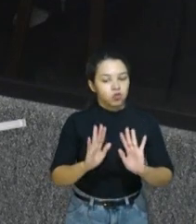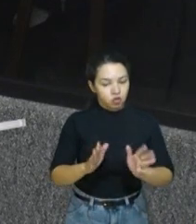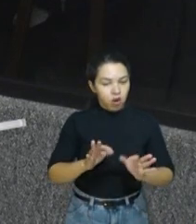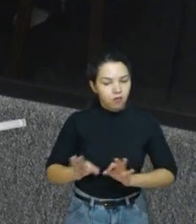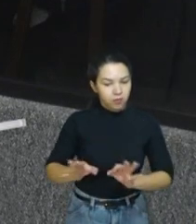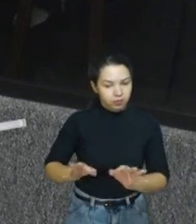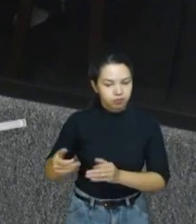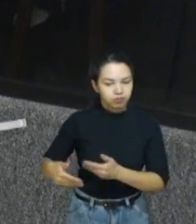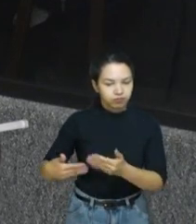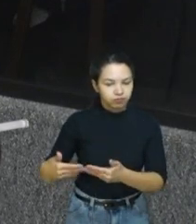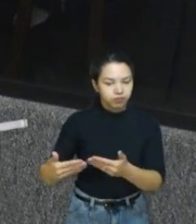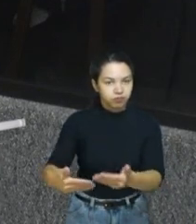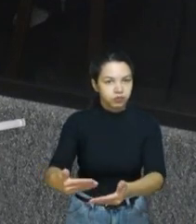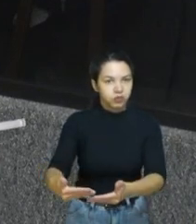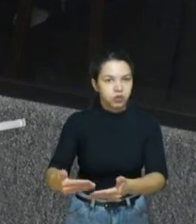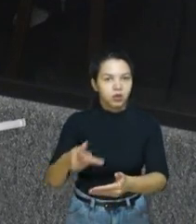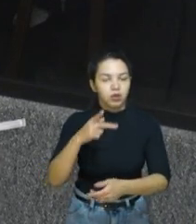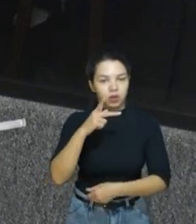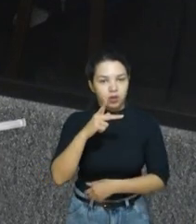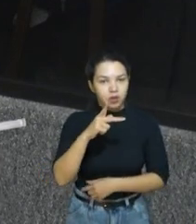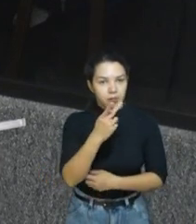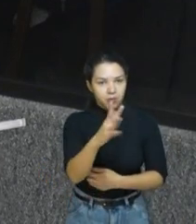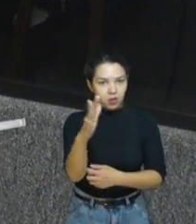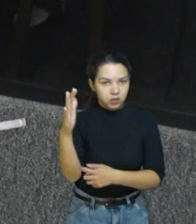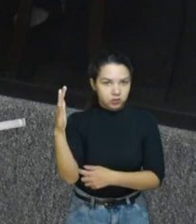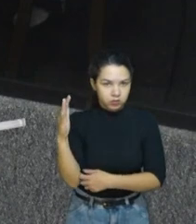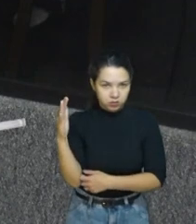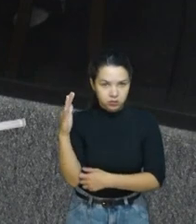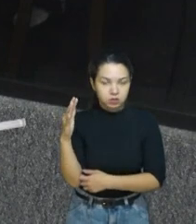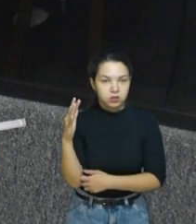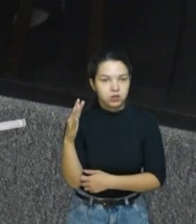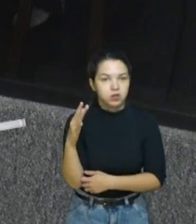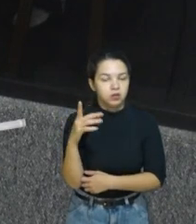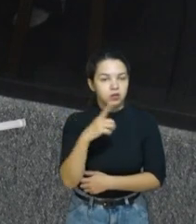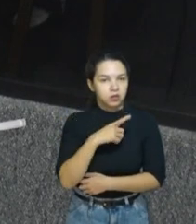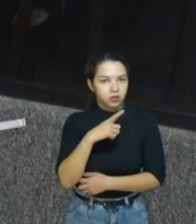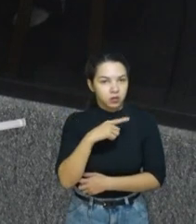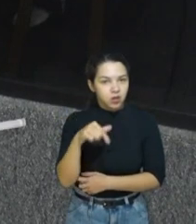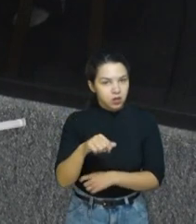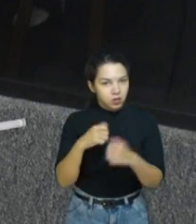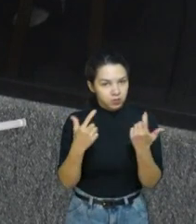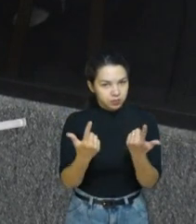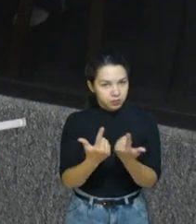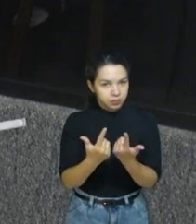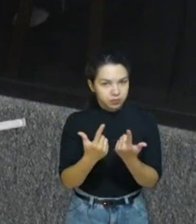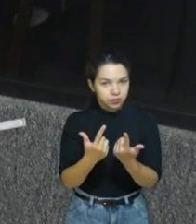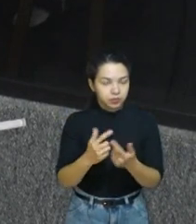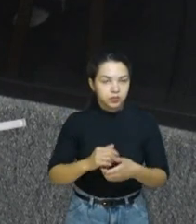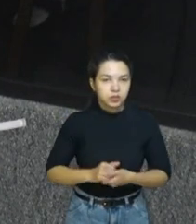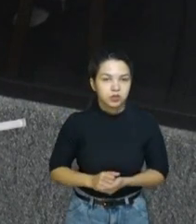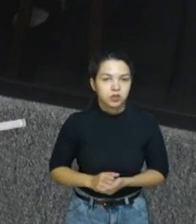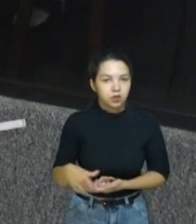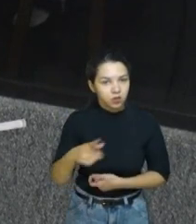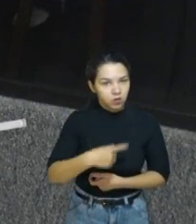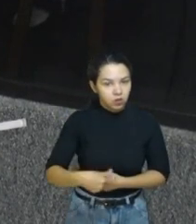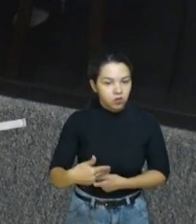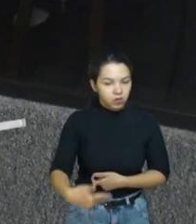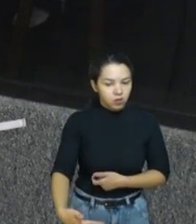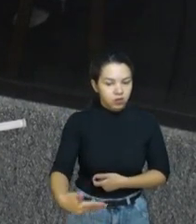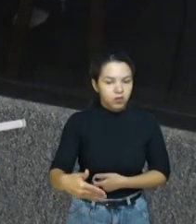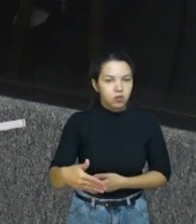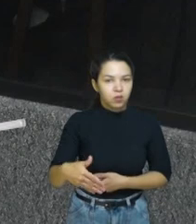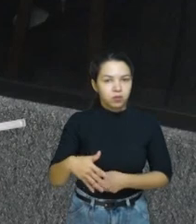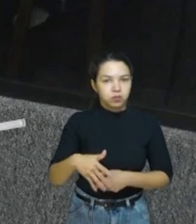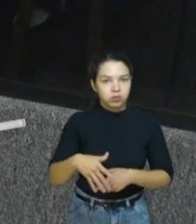nossa gestão e contempla a instalação de paisagismo na esplanada cívica do Palácio Barriga Verde, onde vamos